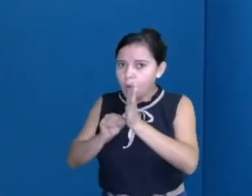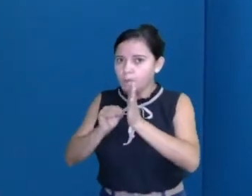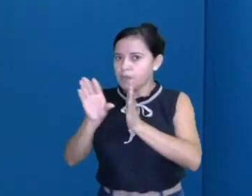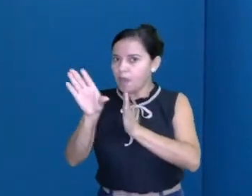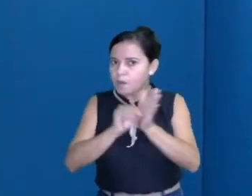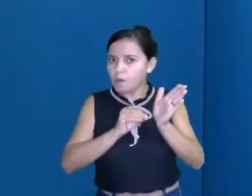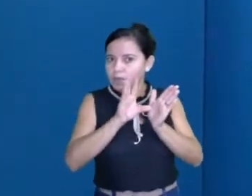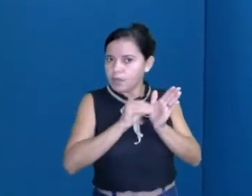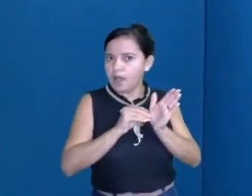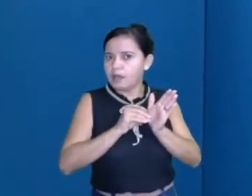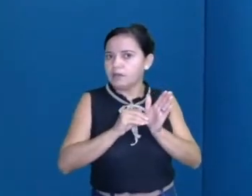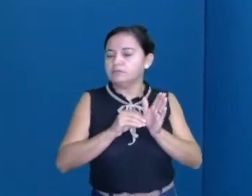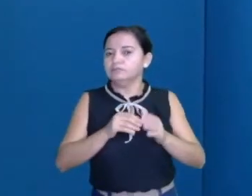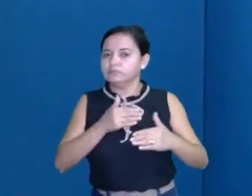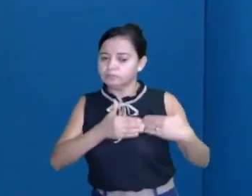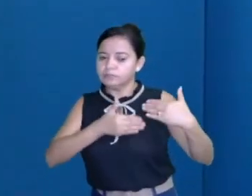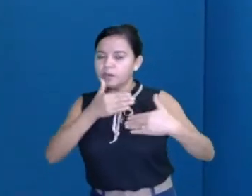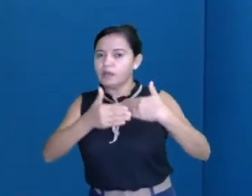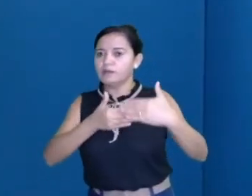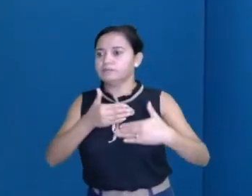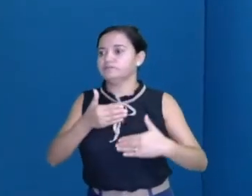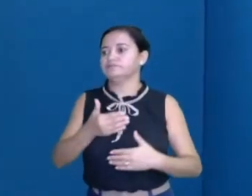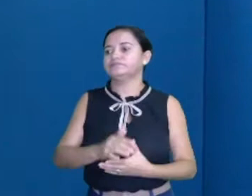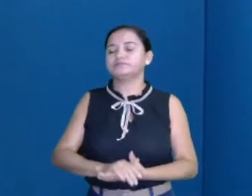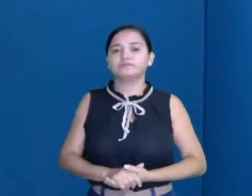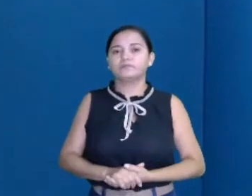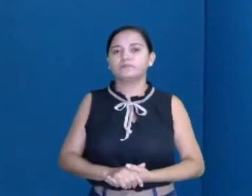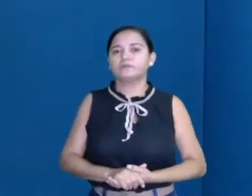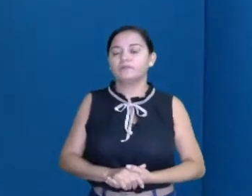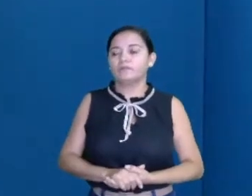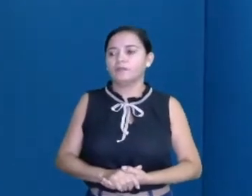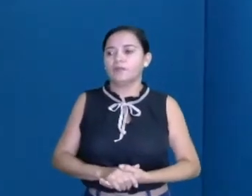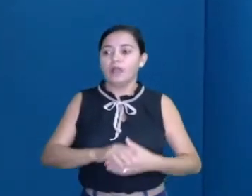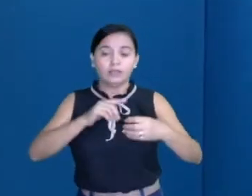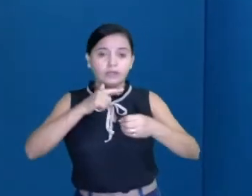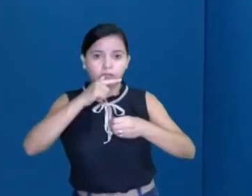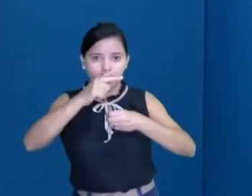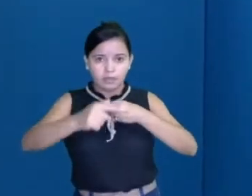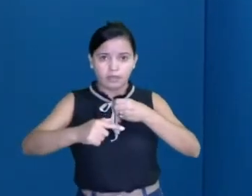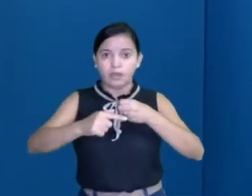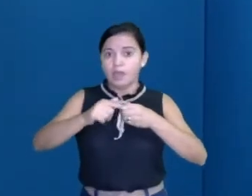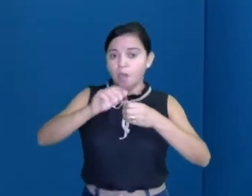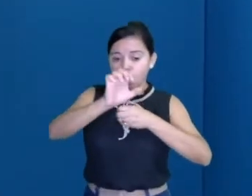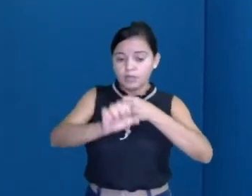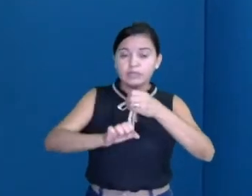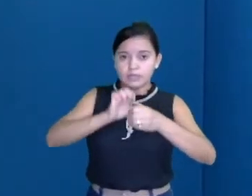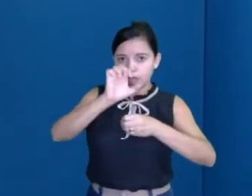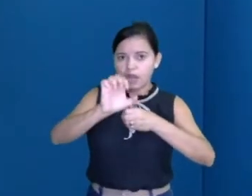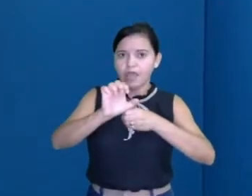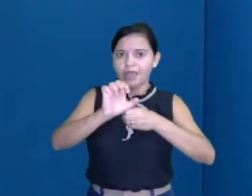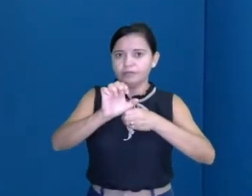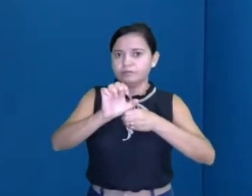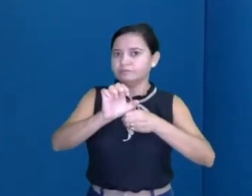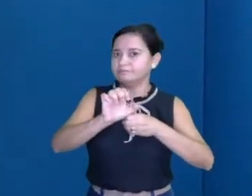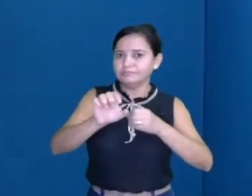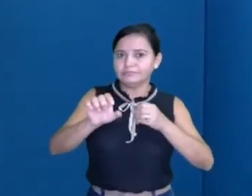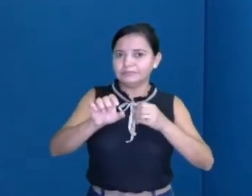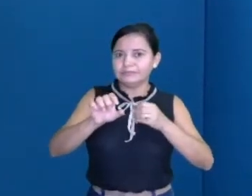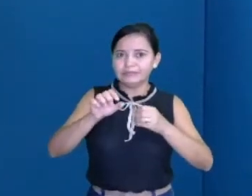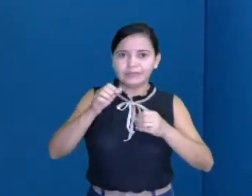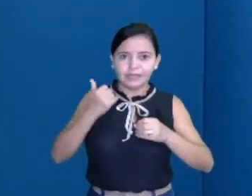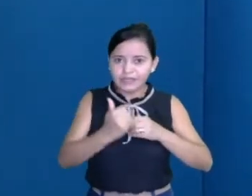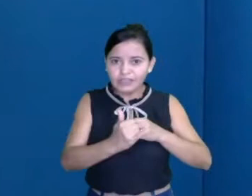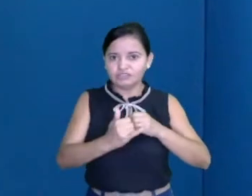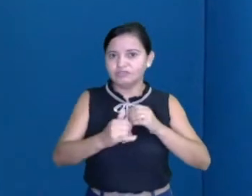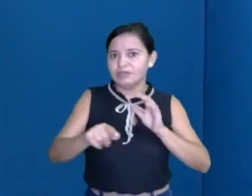visão de Niels Bohr. E aí eu queria chamar aqui a atenção dos elétrons, que vão ter carga negativa, mas eles vão ter massa desprezível, gente. Só para